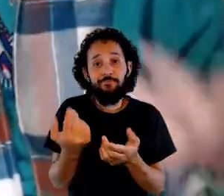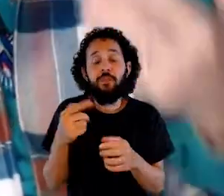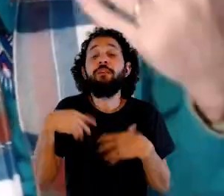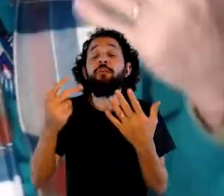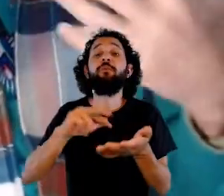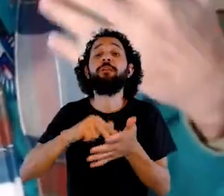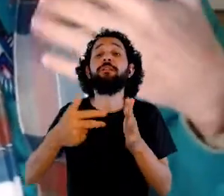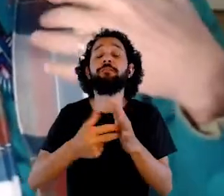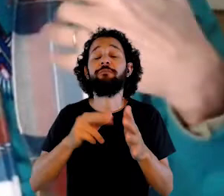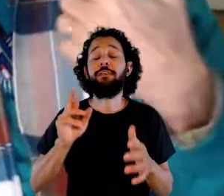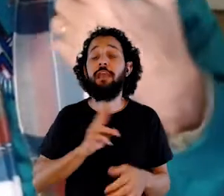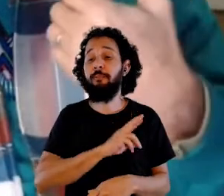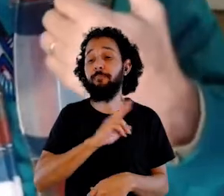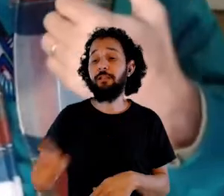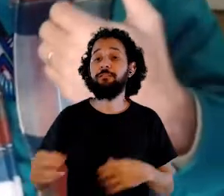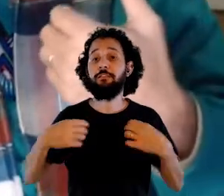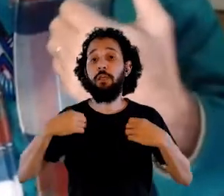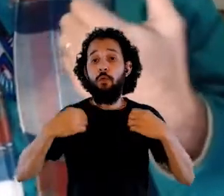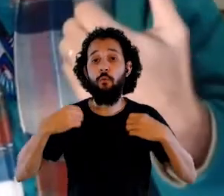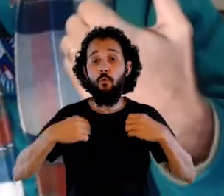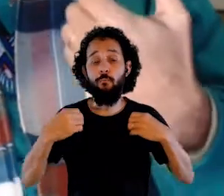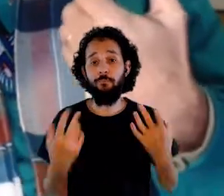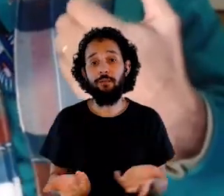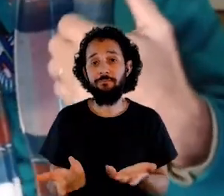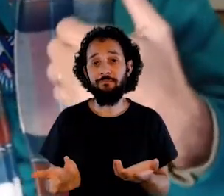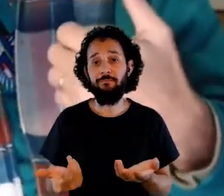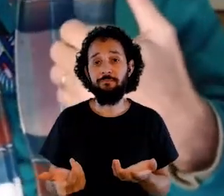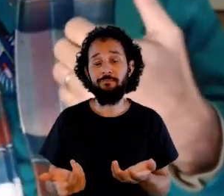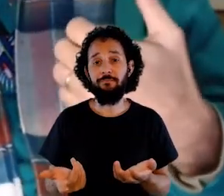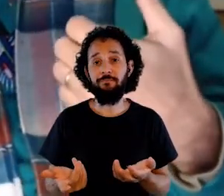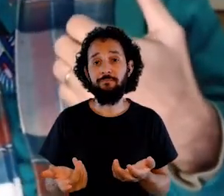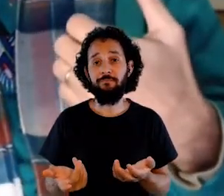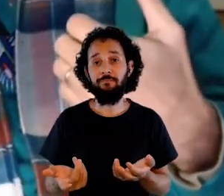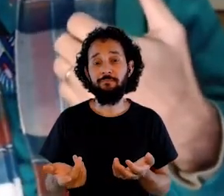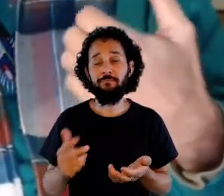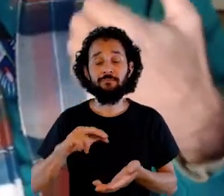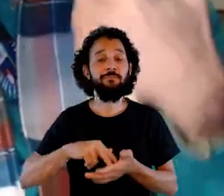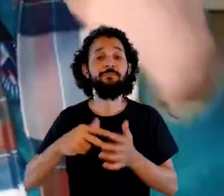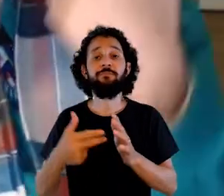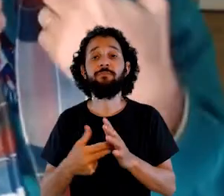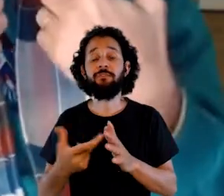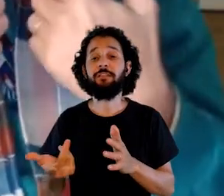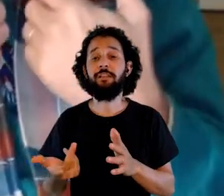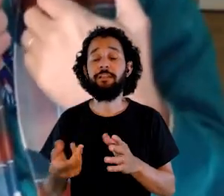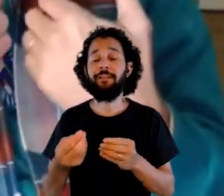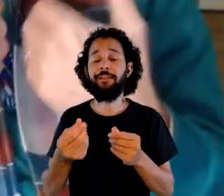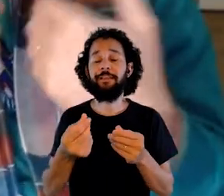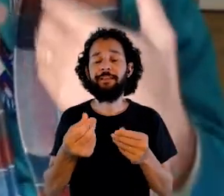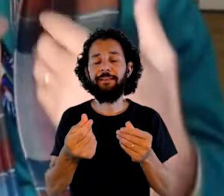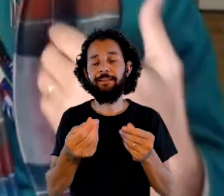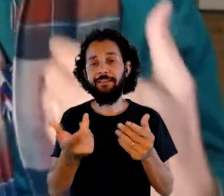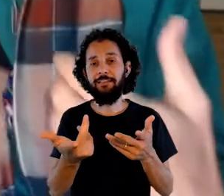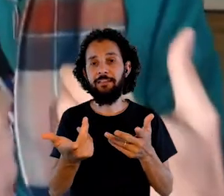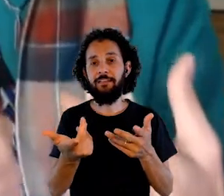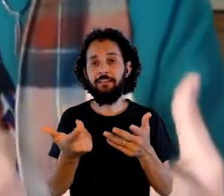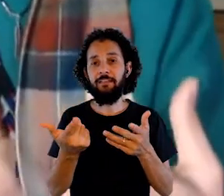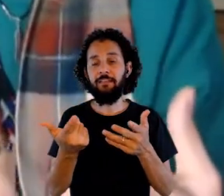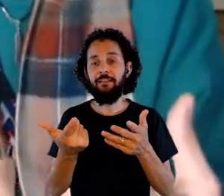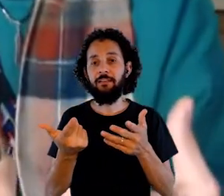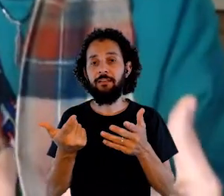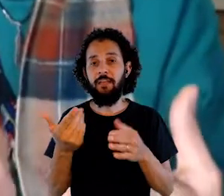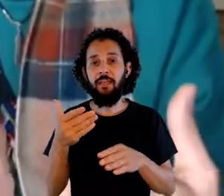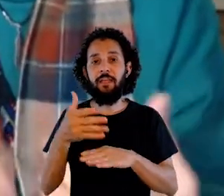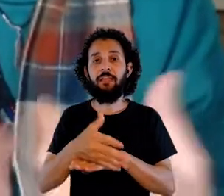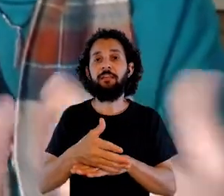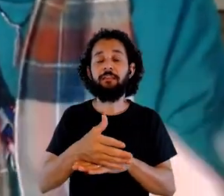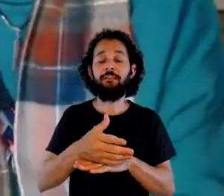A roupa, o símbolo da roupa é a entrada num mundo diferente. Assim como você